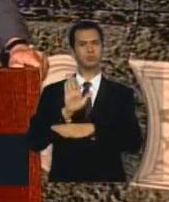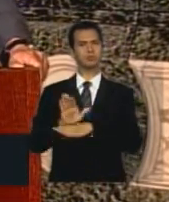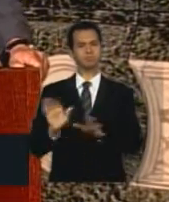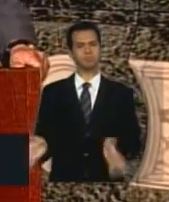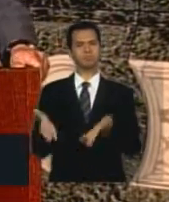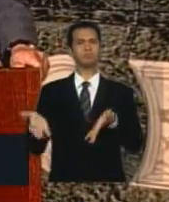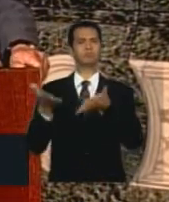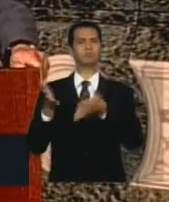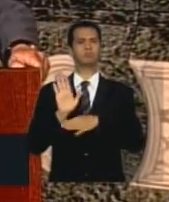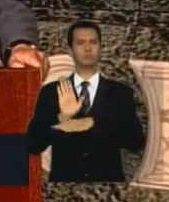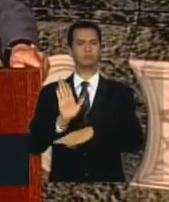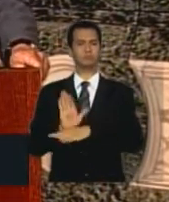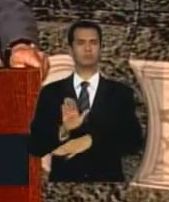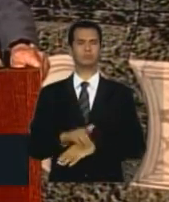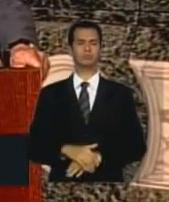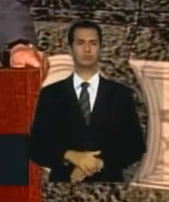sustentado